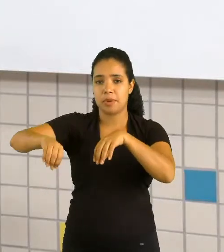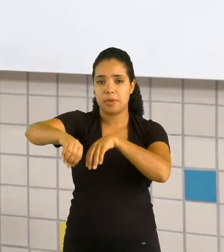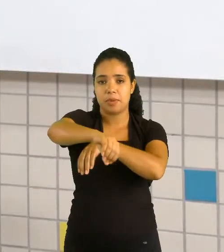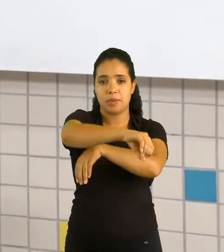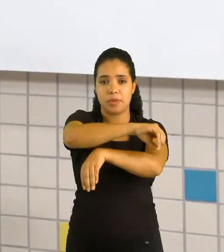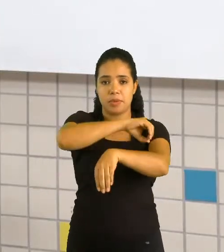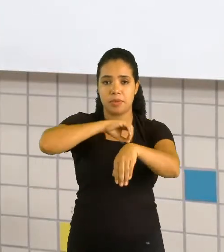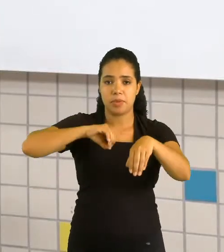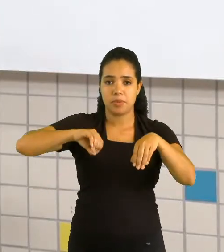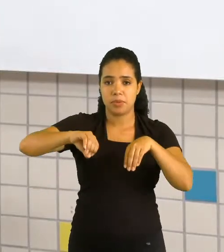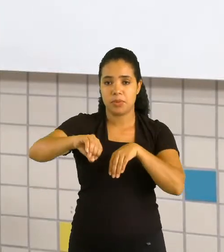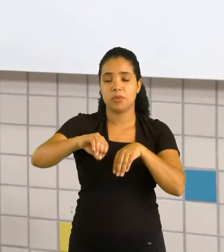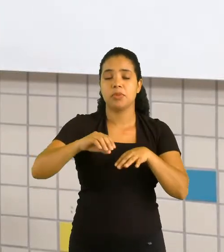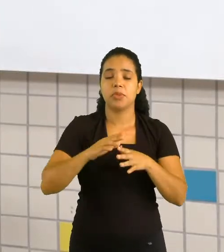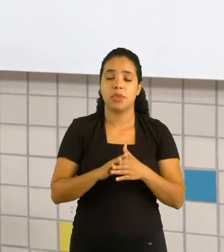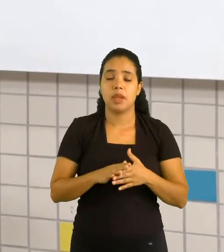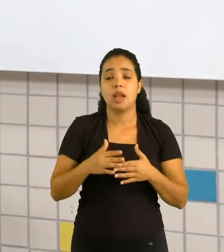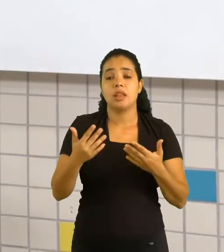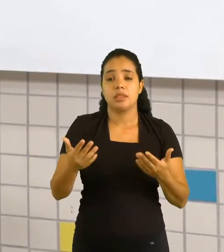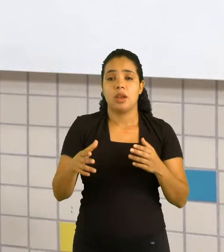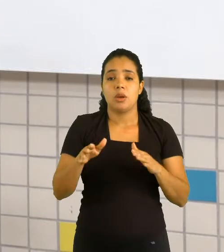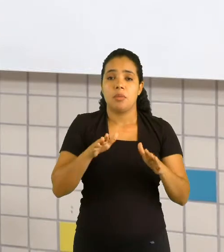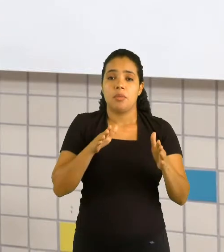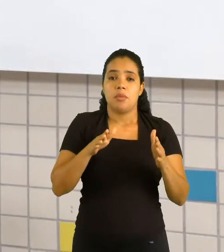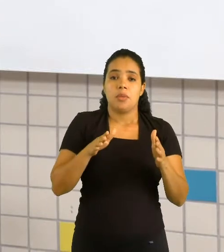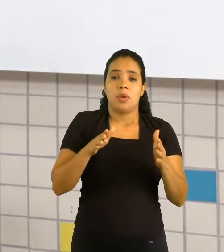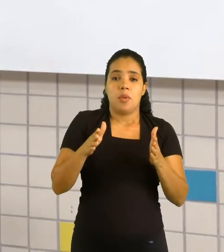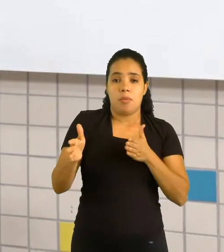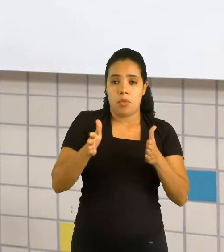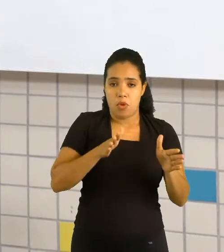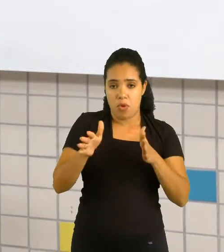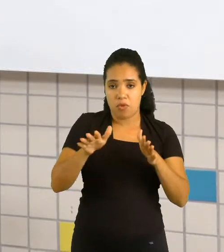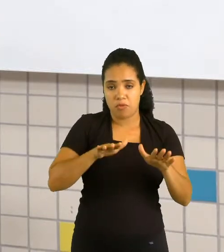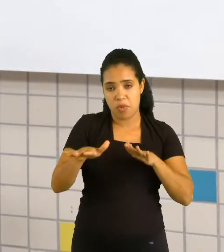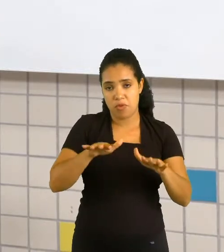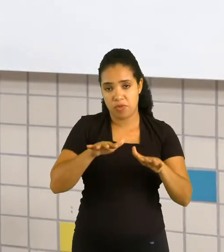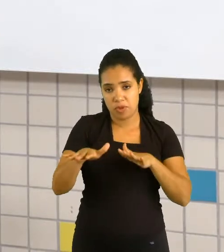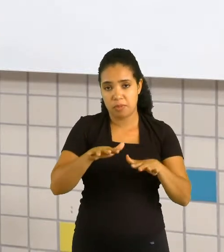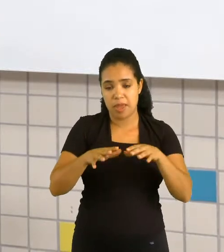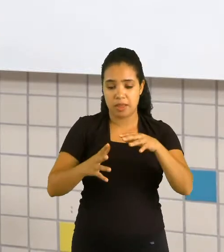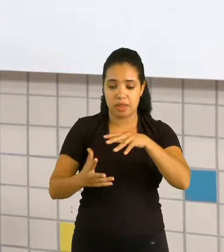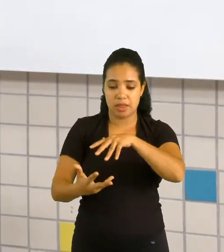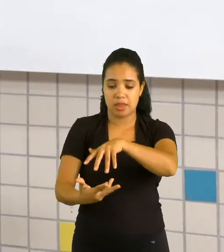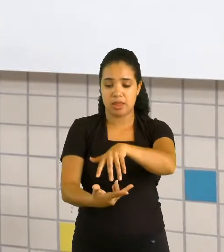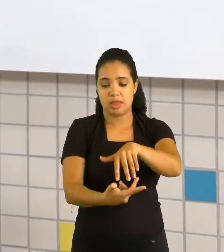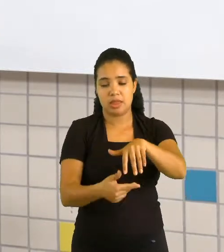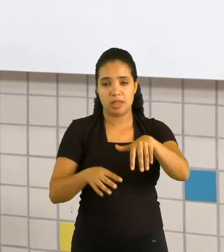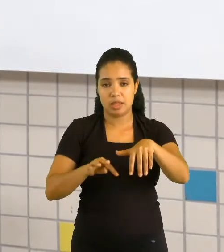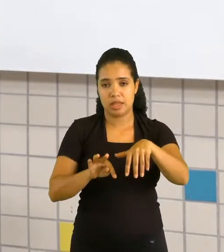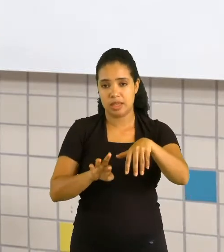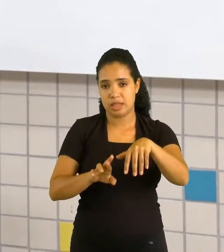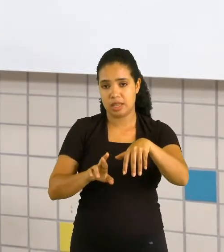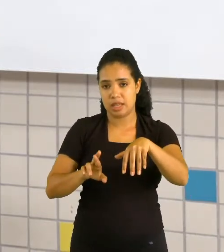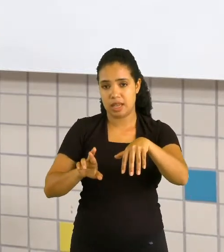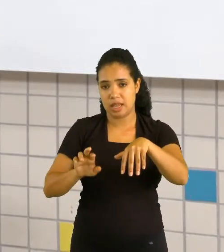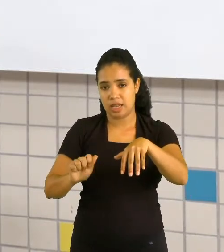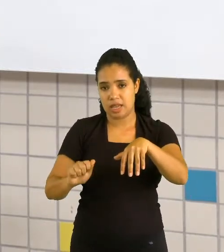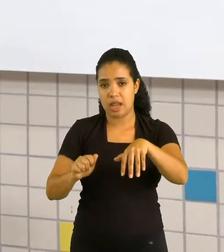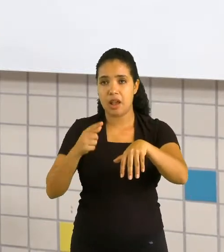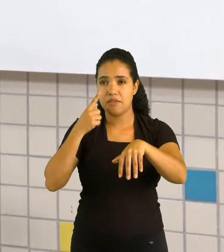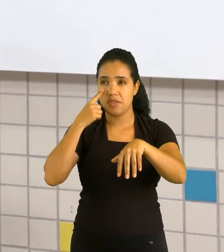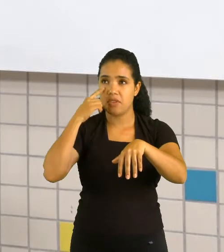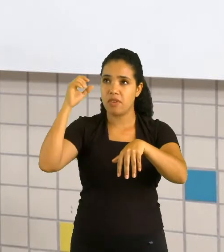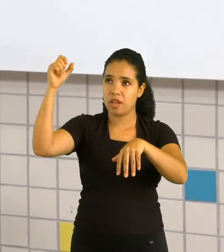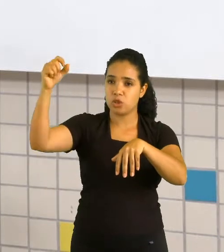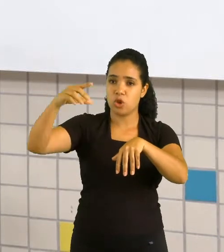sobre os movimentos aparentes da Terra, ou seja, aqueles movimentos que a gente observa olhando o Sol.